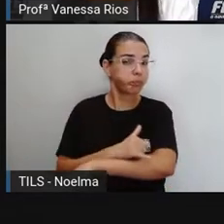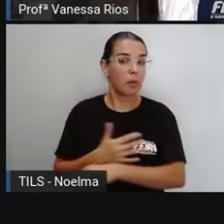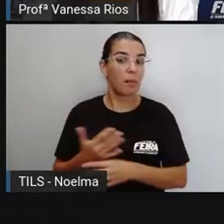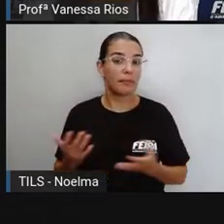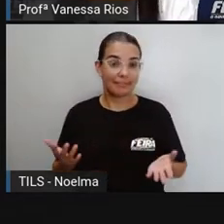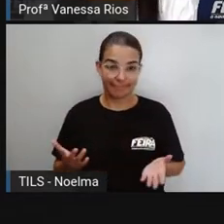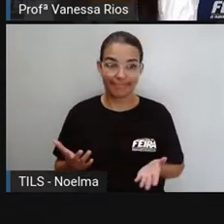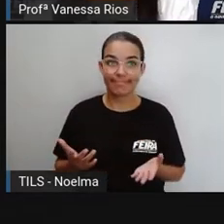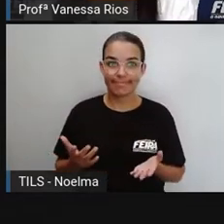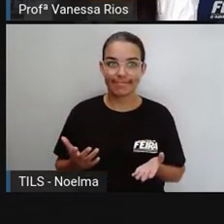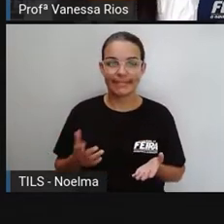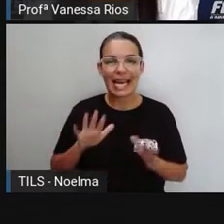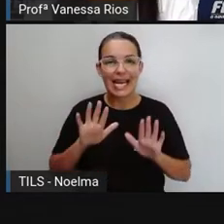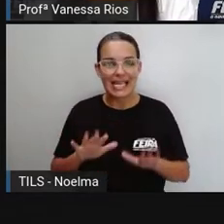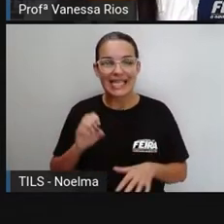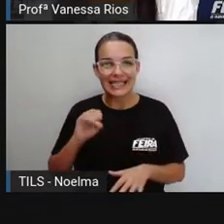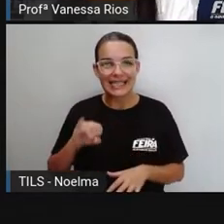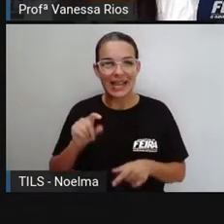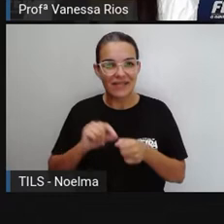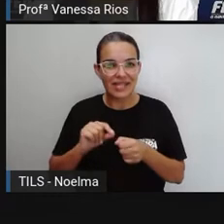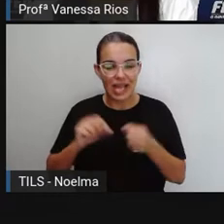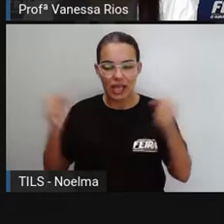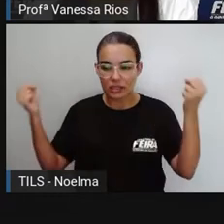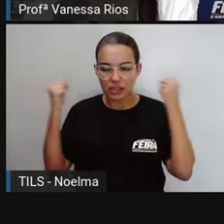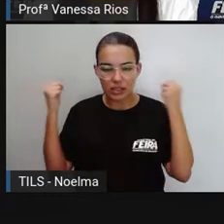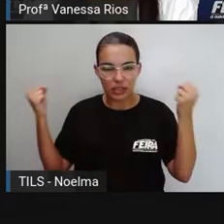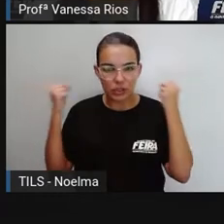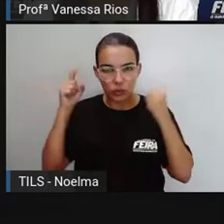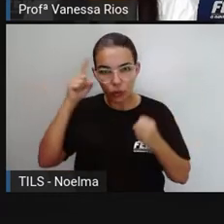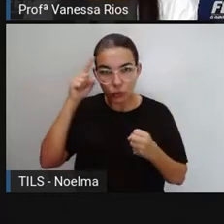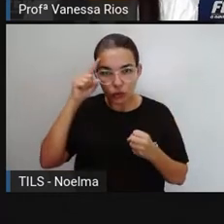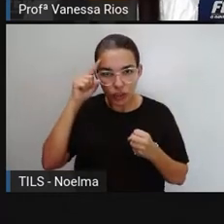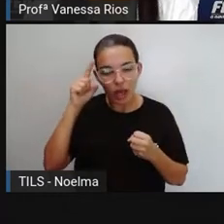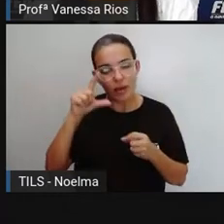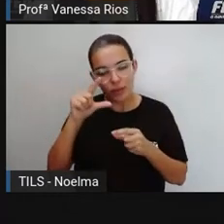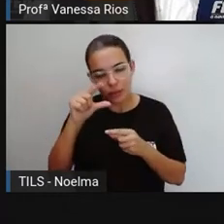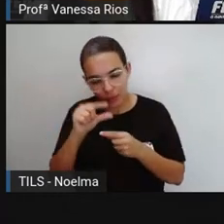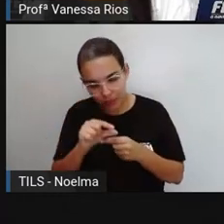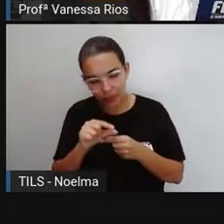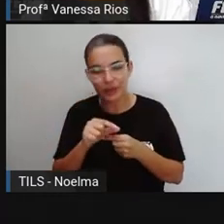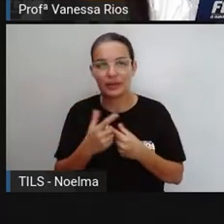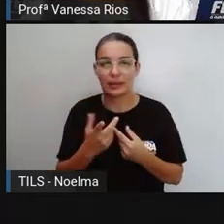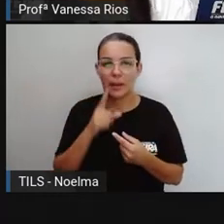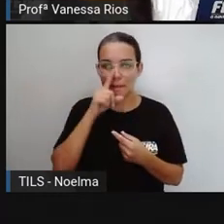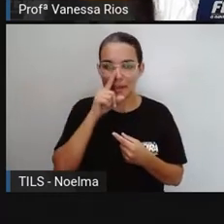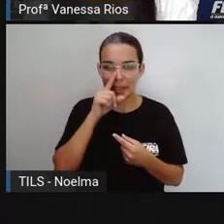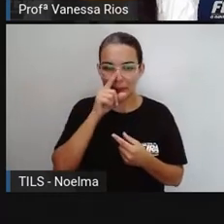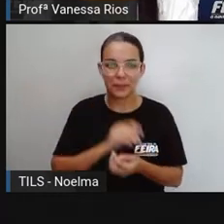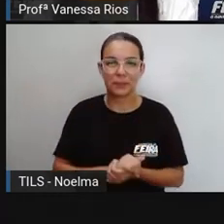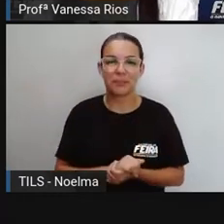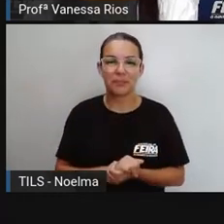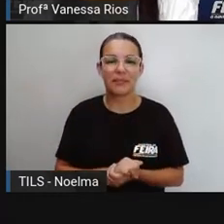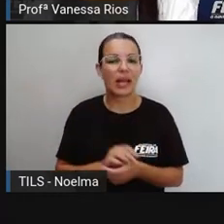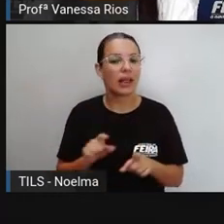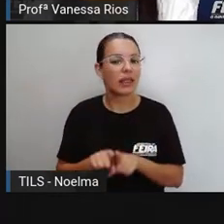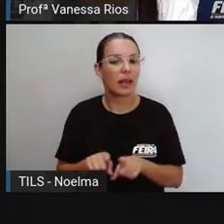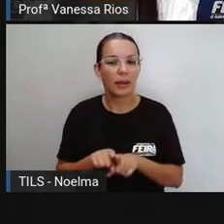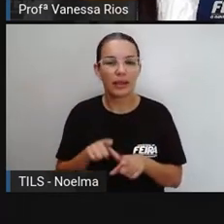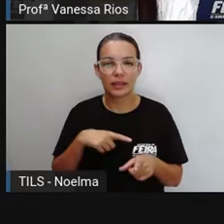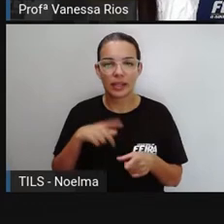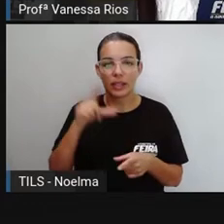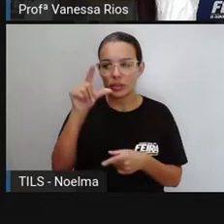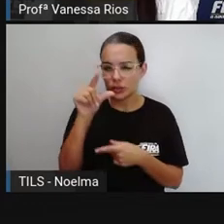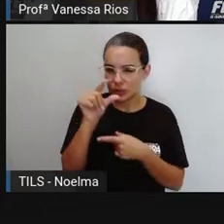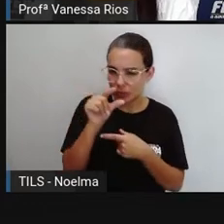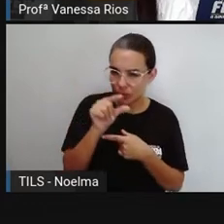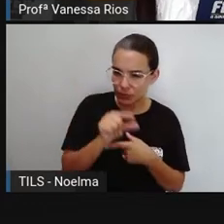de forma cotidiana, ela vai diminuindo esses riscos. Redução aí dos níveis de colesterol, de triglicéridos,